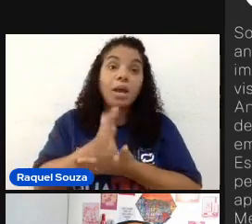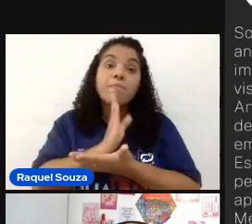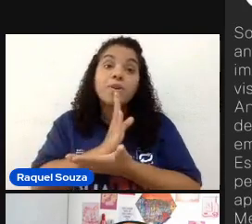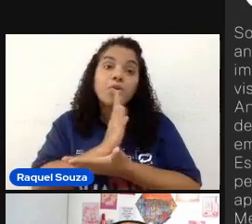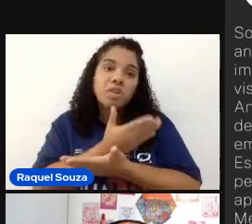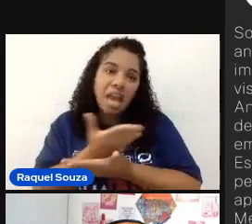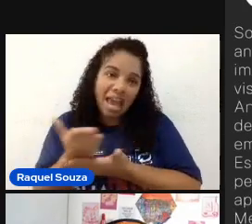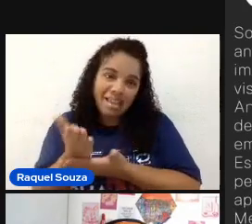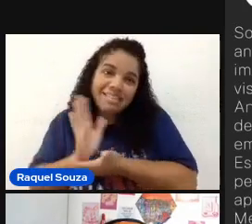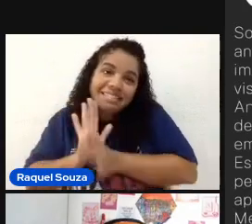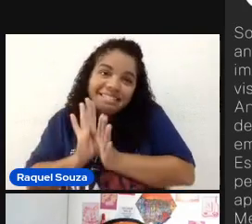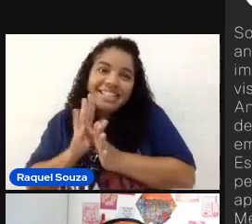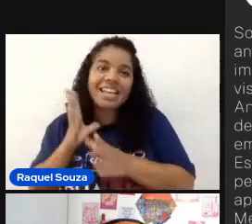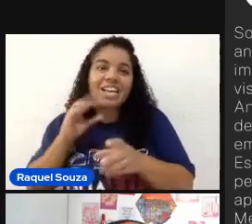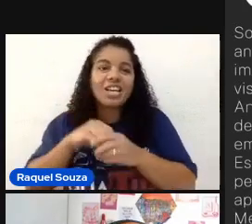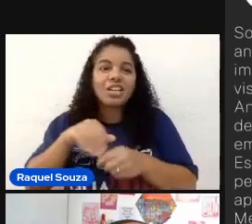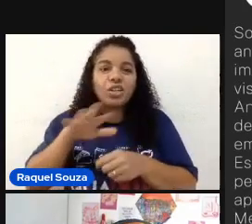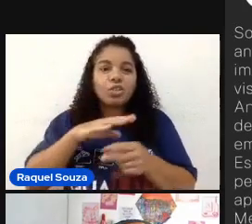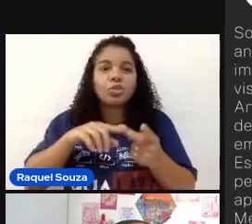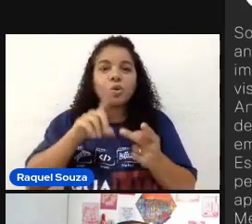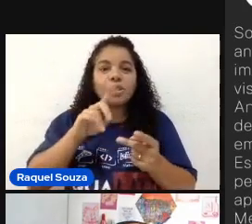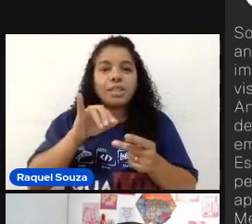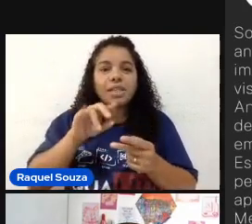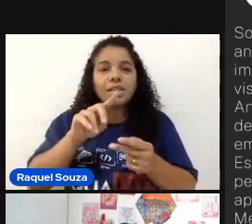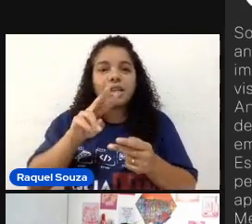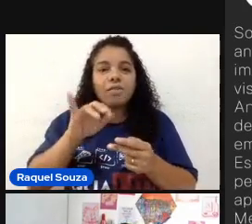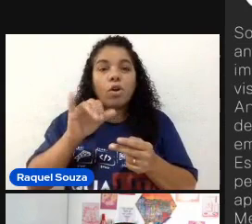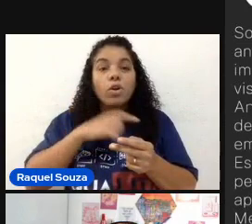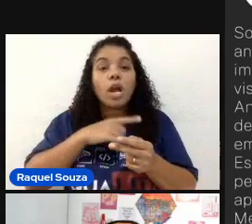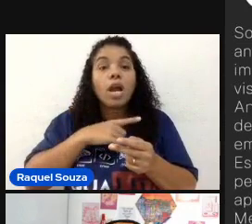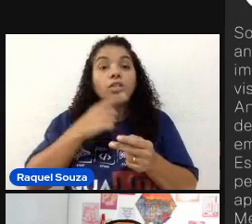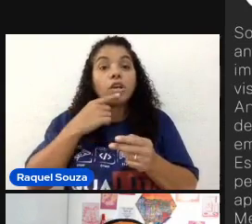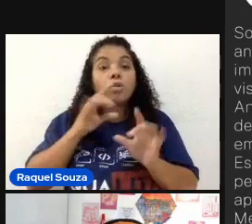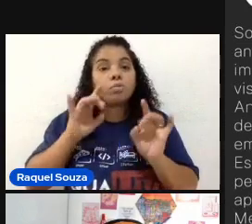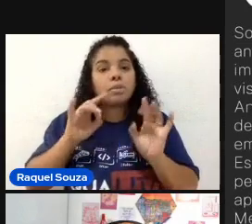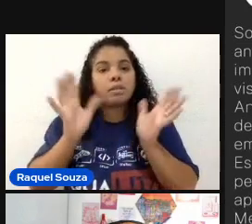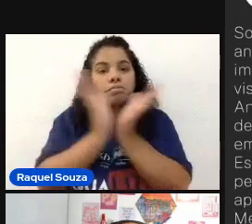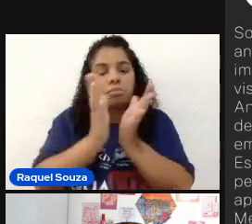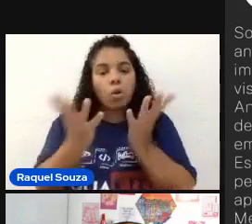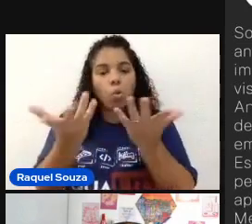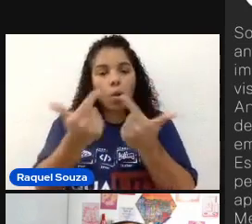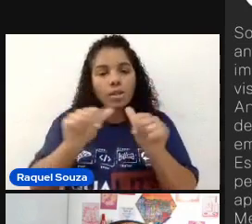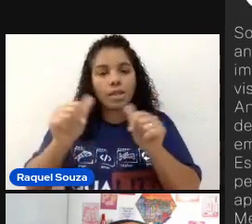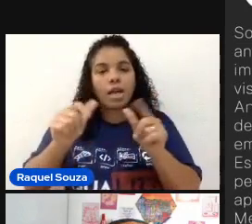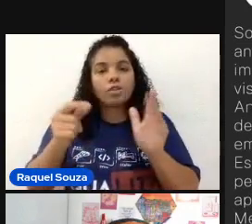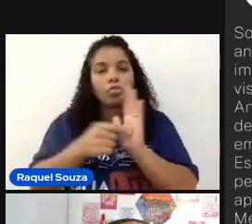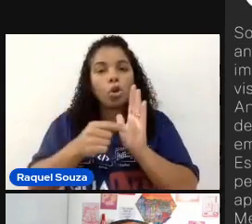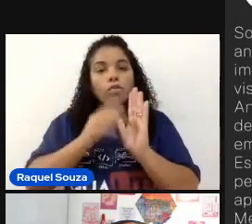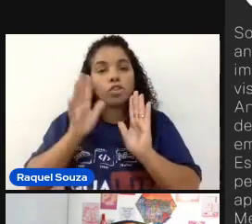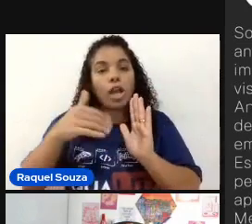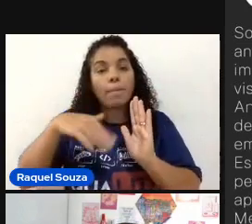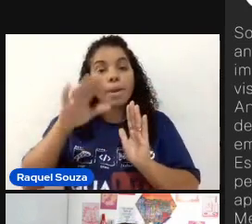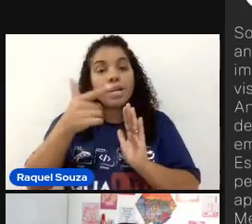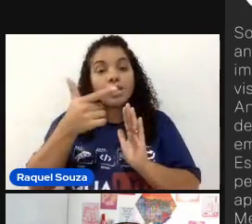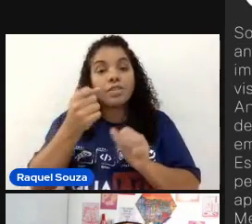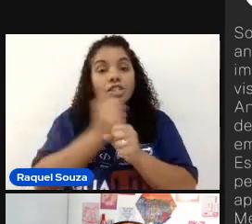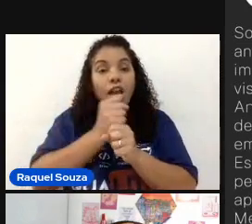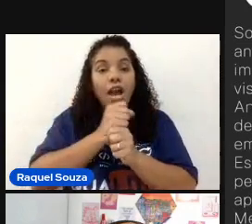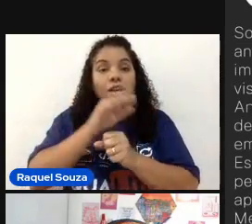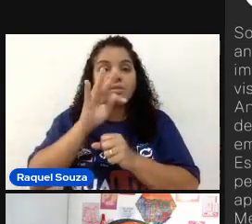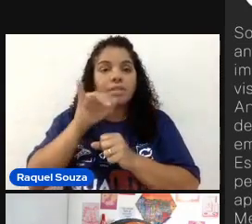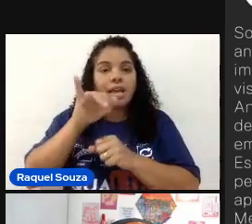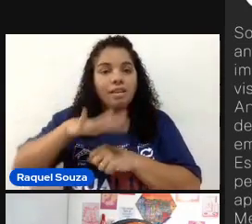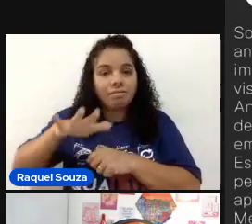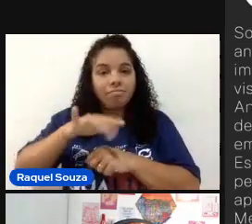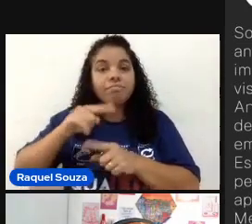aí. Eu sou Dani Cavalcante, eu sou especialista em qualidade de software, atuo em TI já há mais de 20 anos,